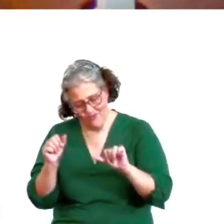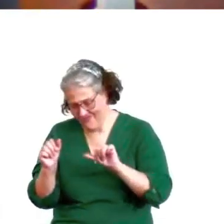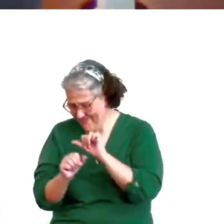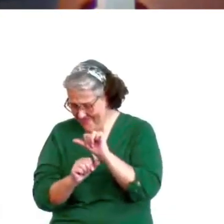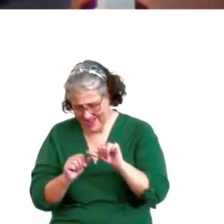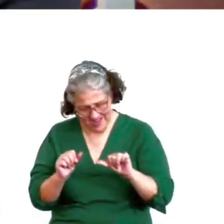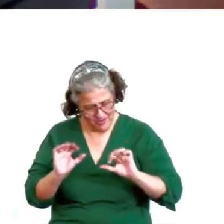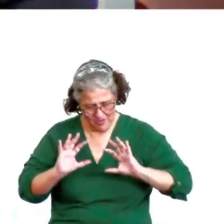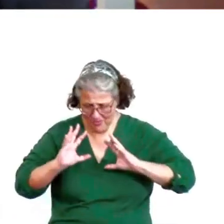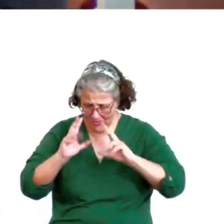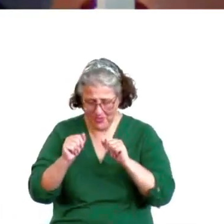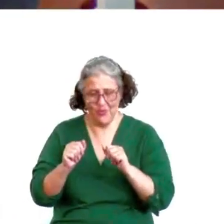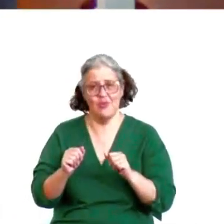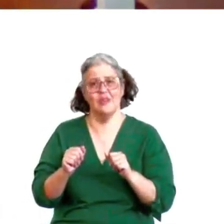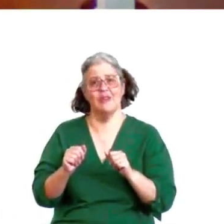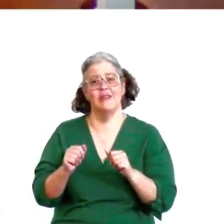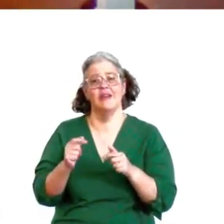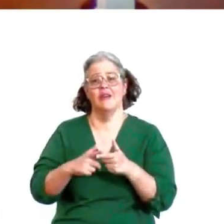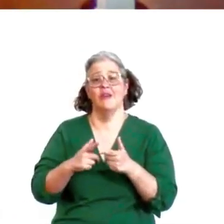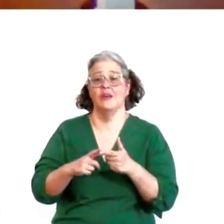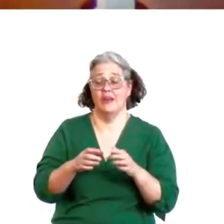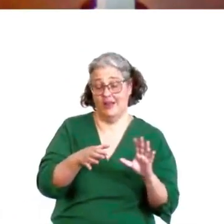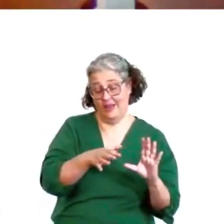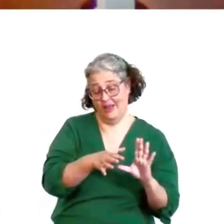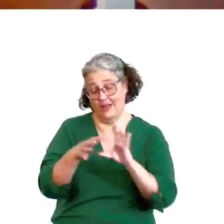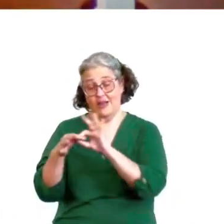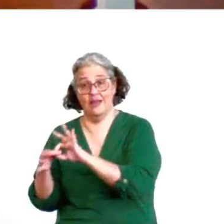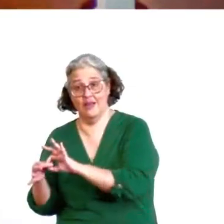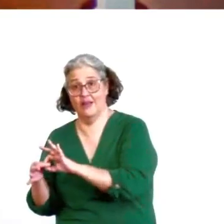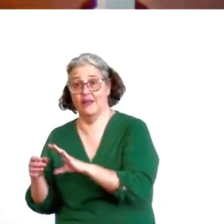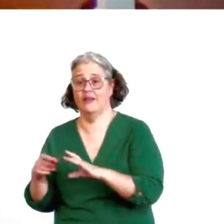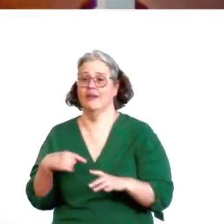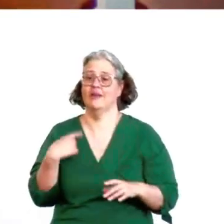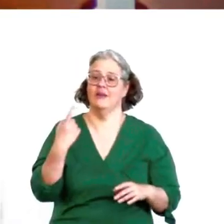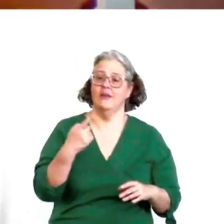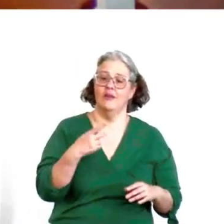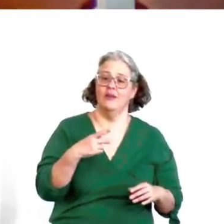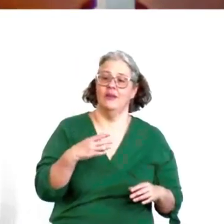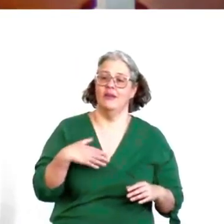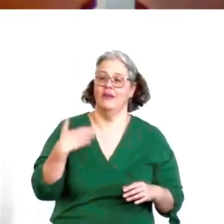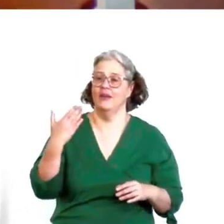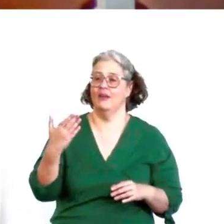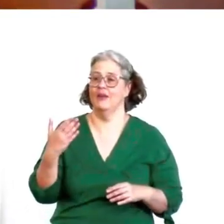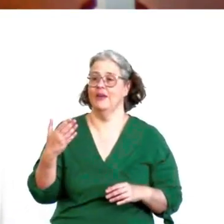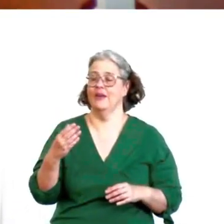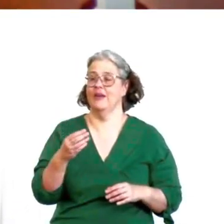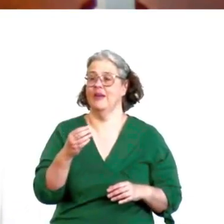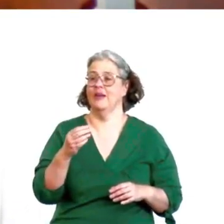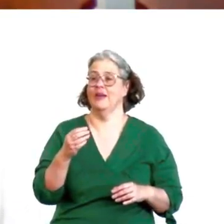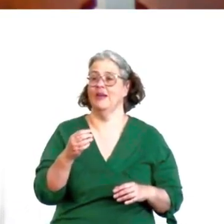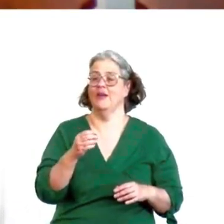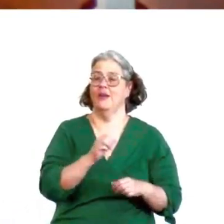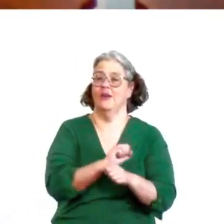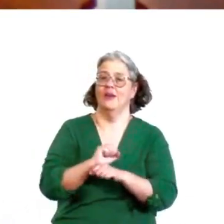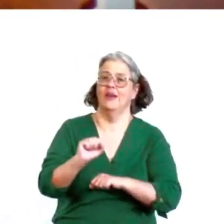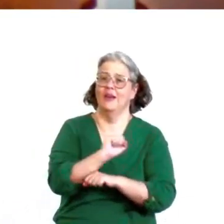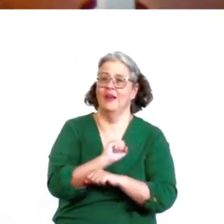dele. E dentro desse contexto do seu pai, então, pegar e